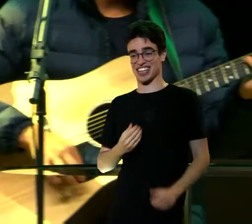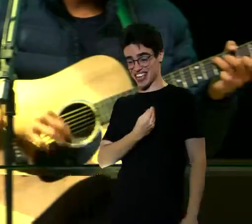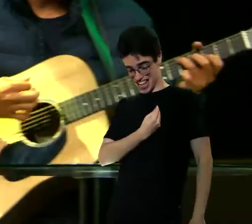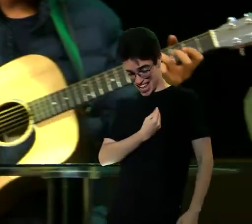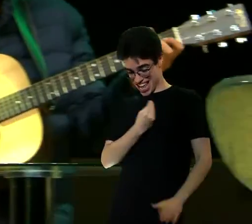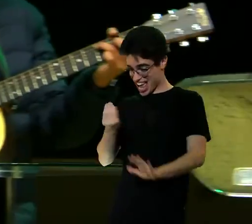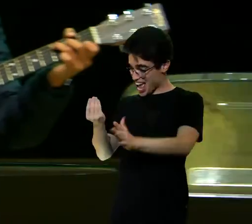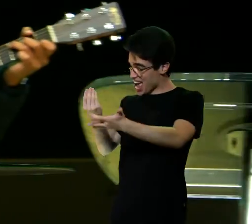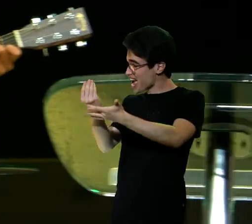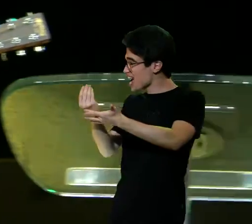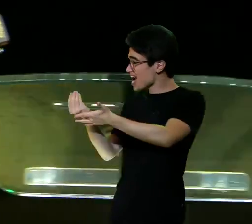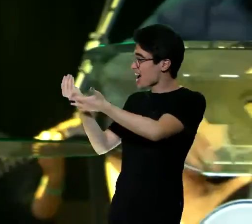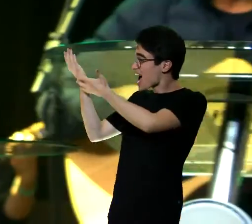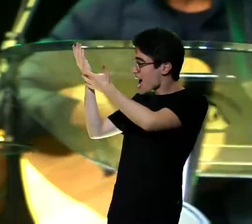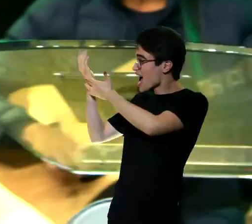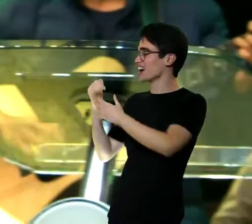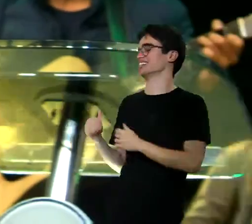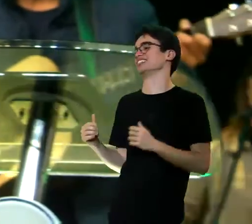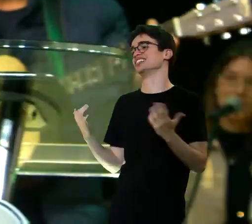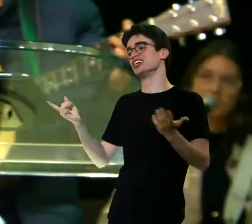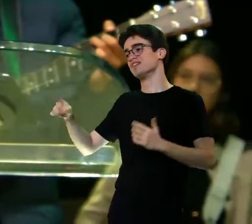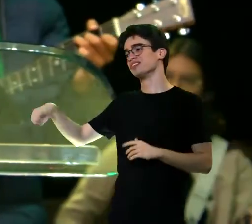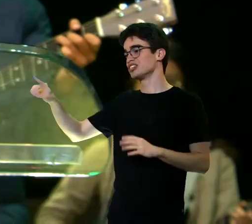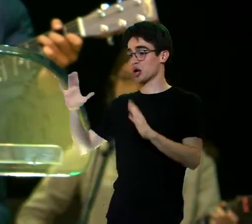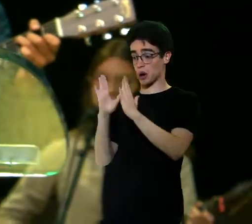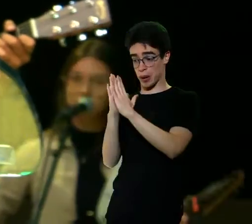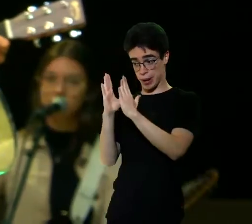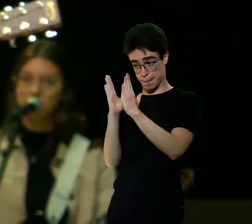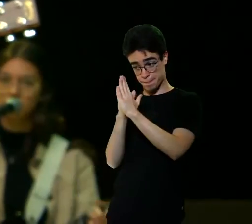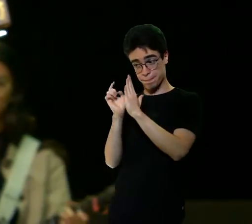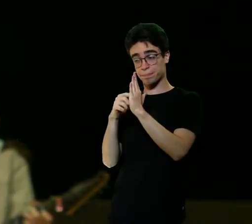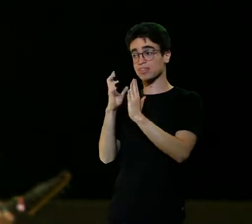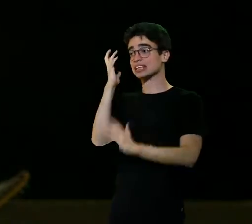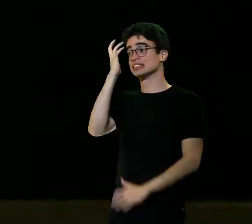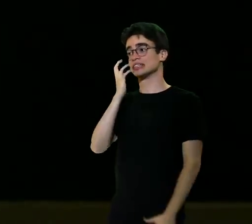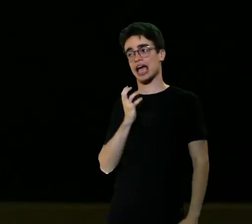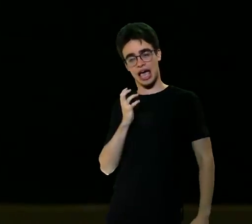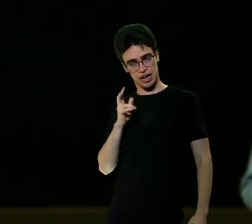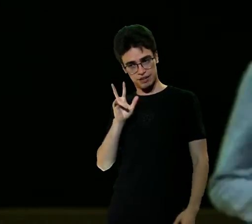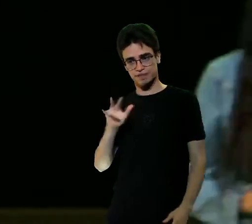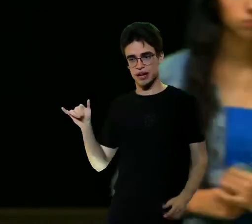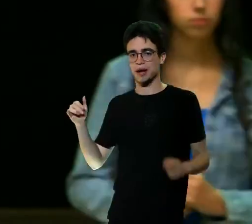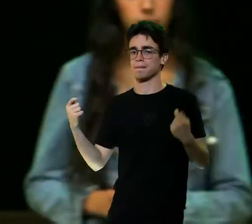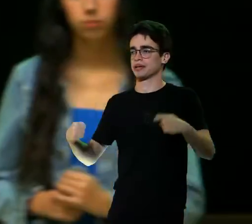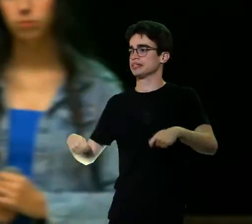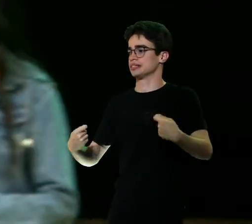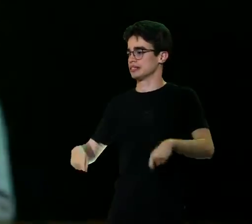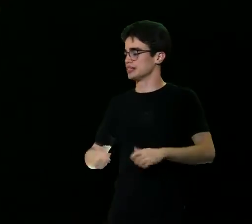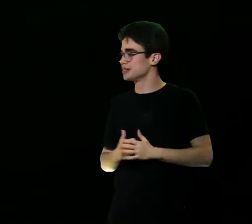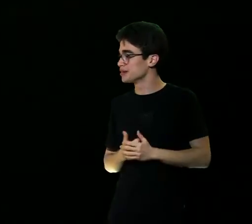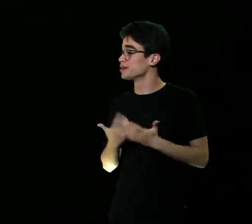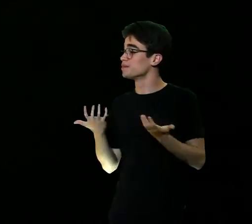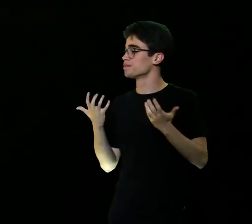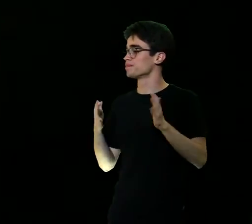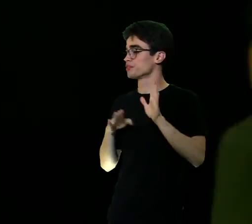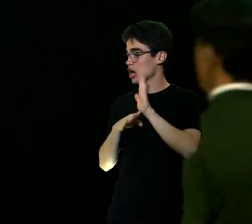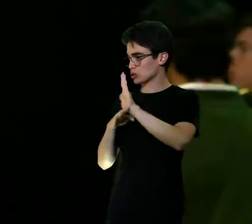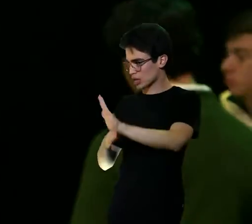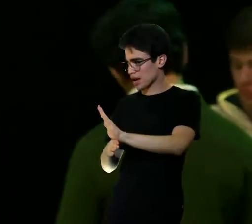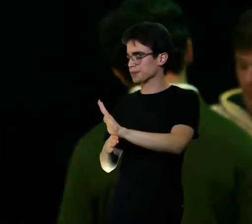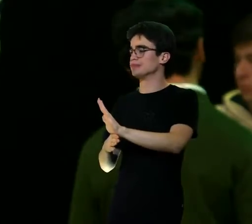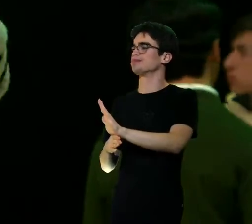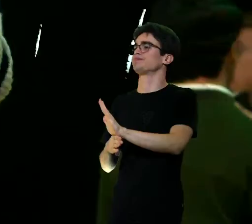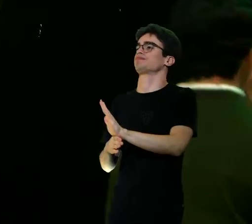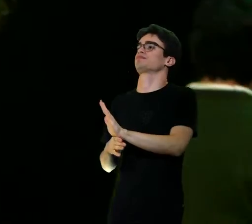Jesus, vocês vão ter que fazer uma oração muito sincera na presença de Deus. Então, para ajudar vocês, eu